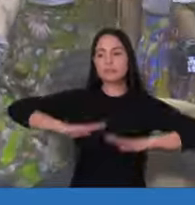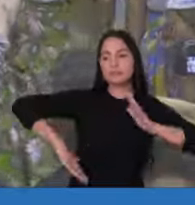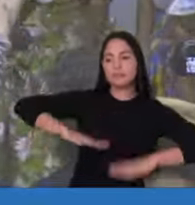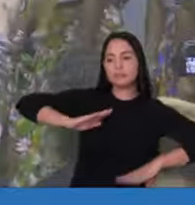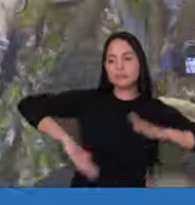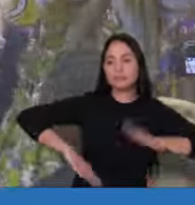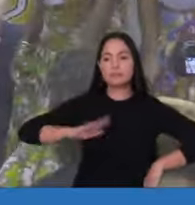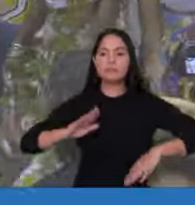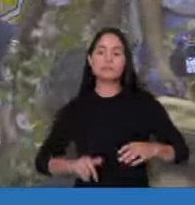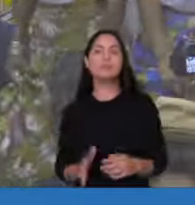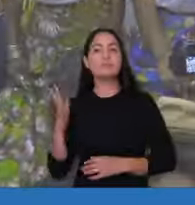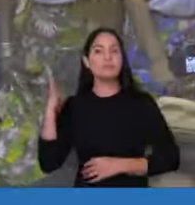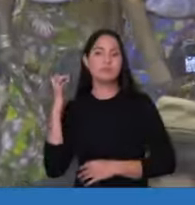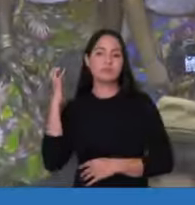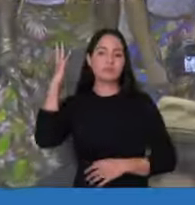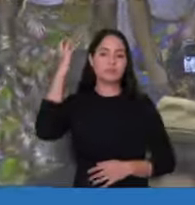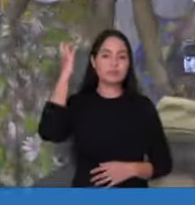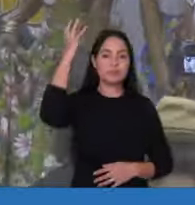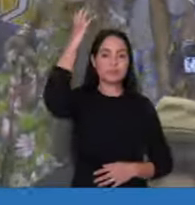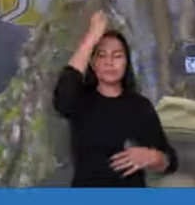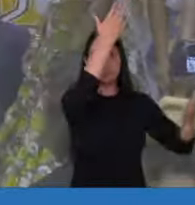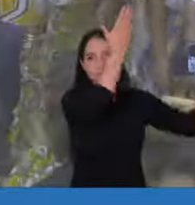tambor. Marielle nos